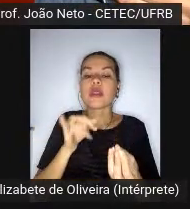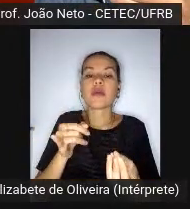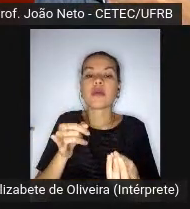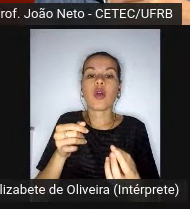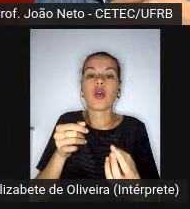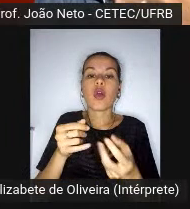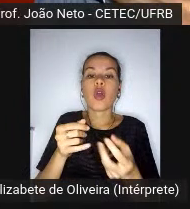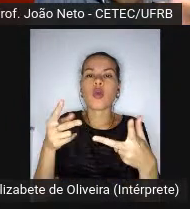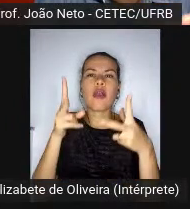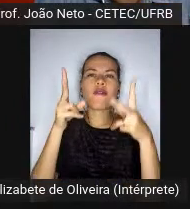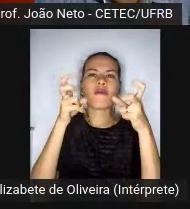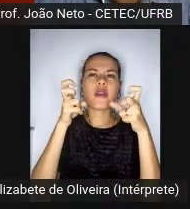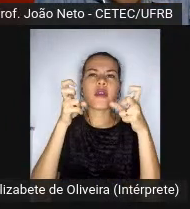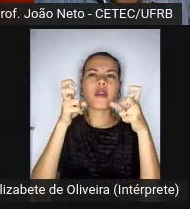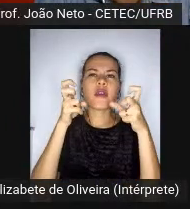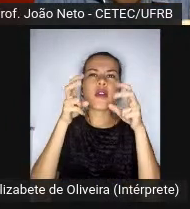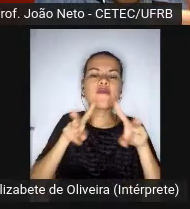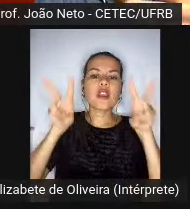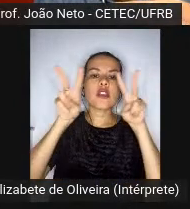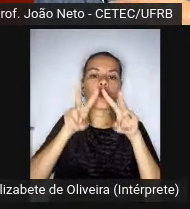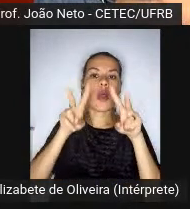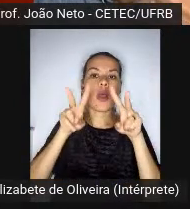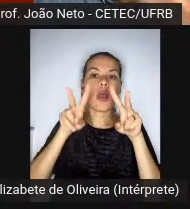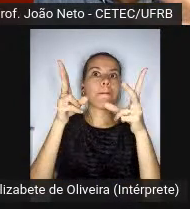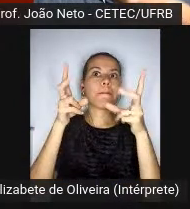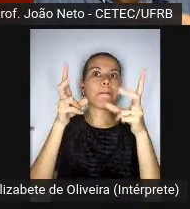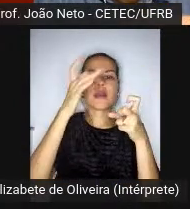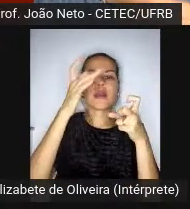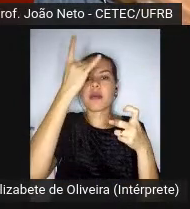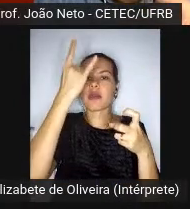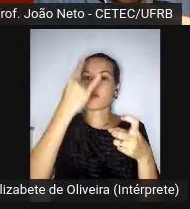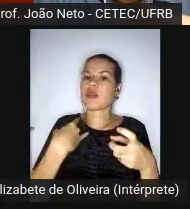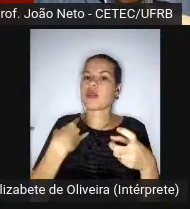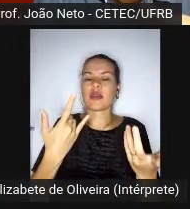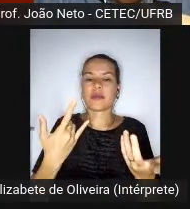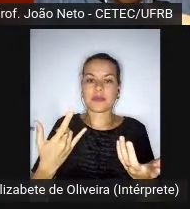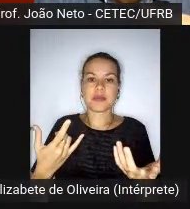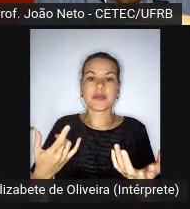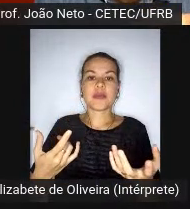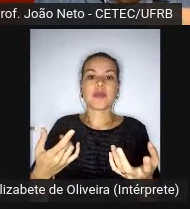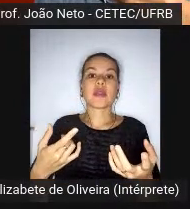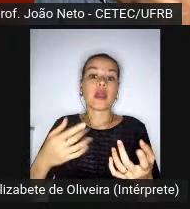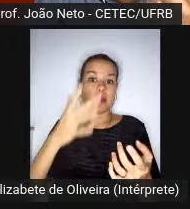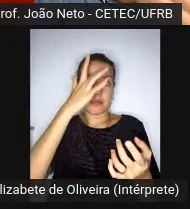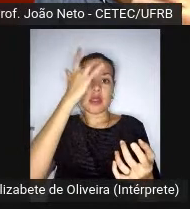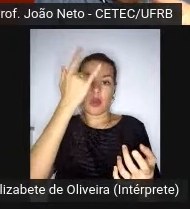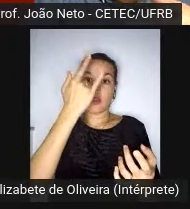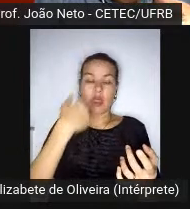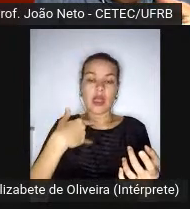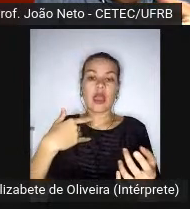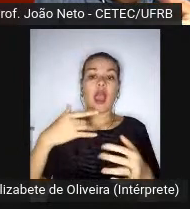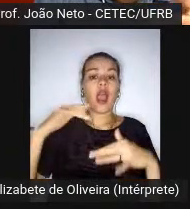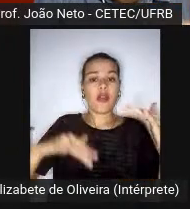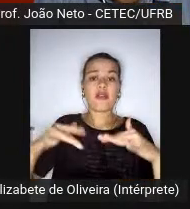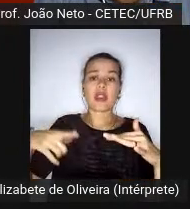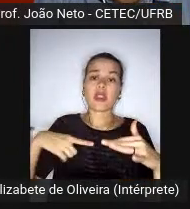compreendidos mas são não são percebidas pelas pessoas cegas pessoas cegas tem dinheiro e